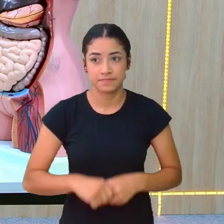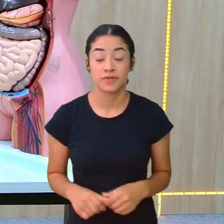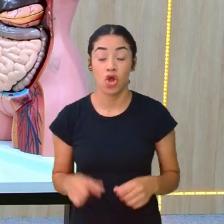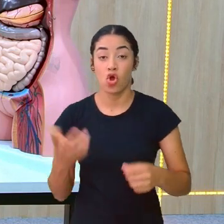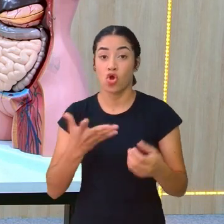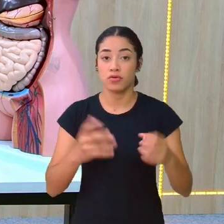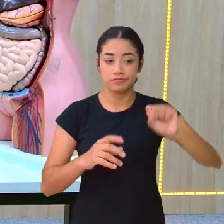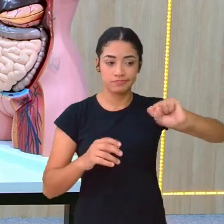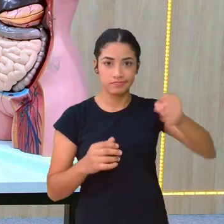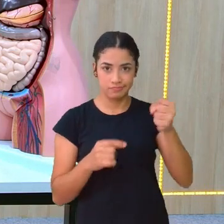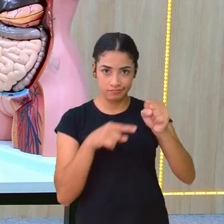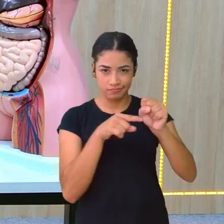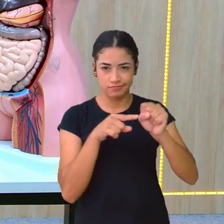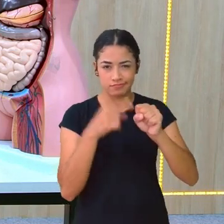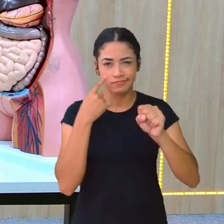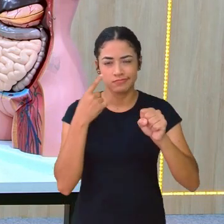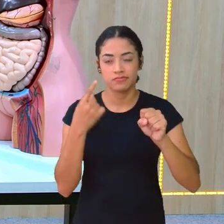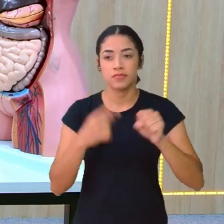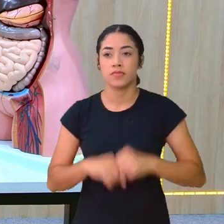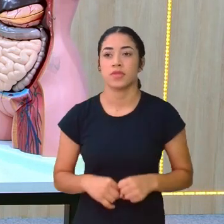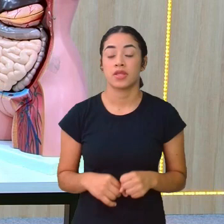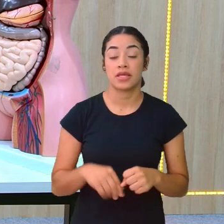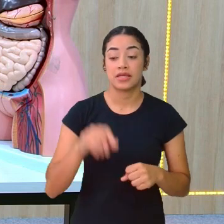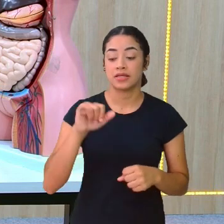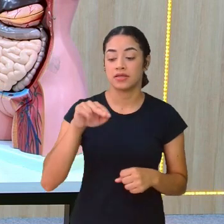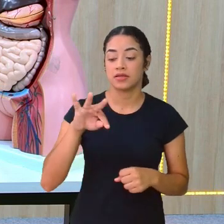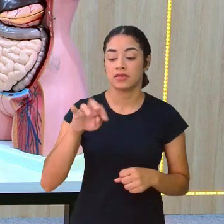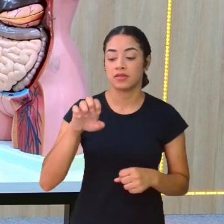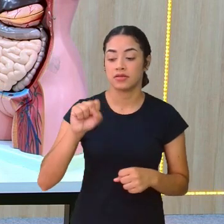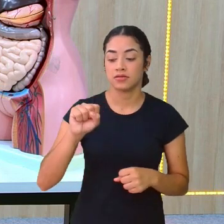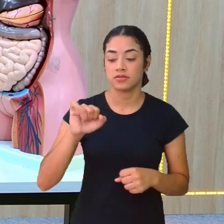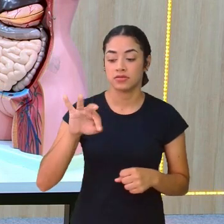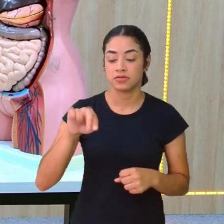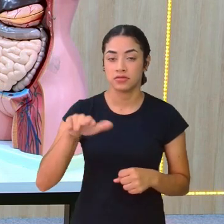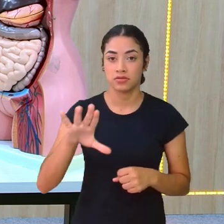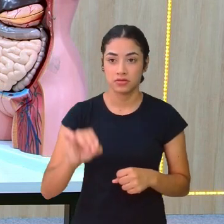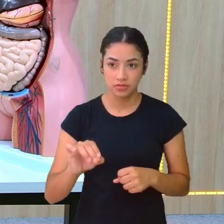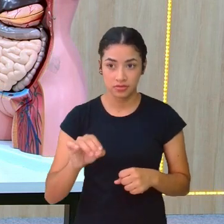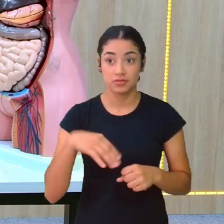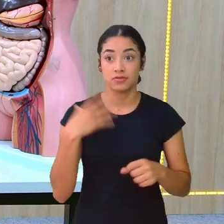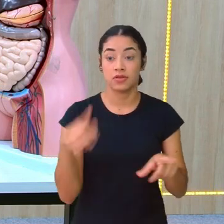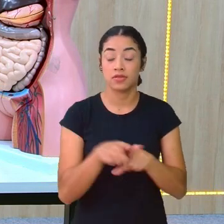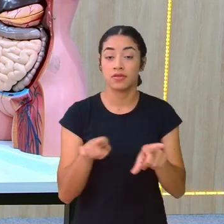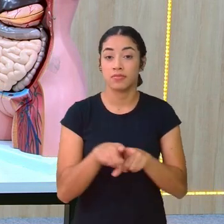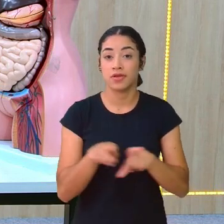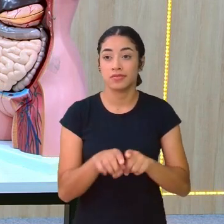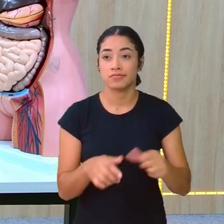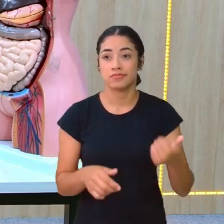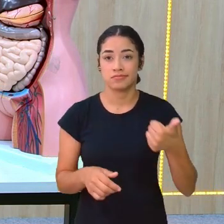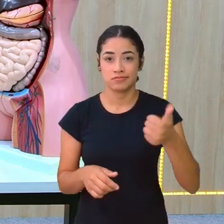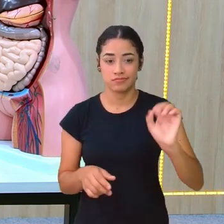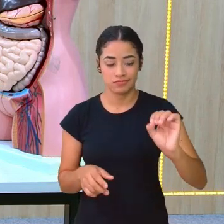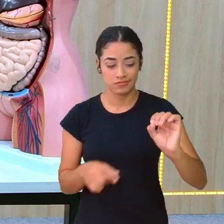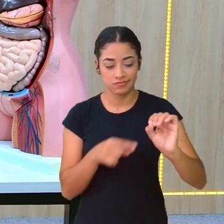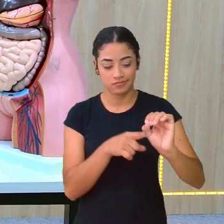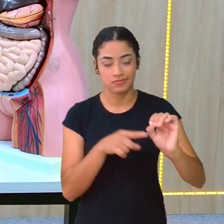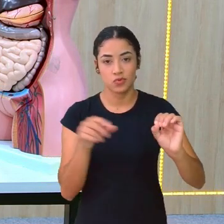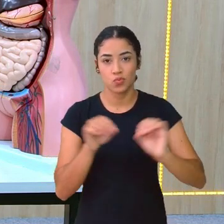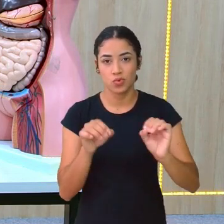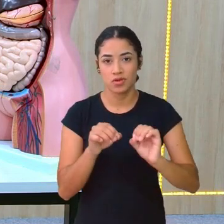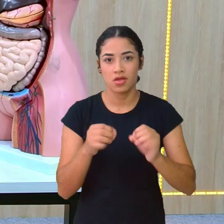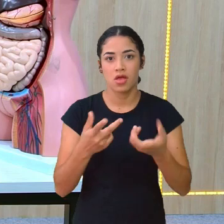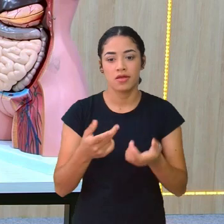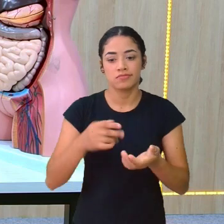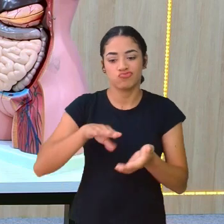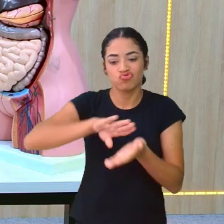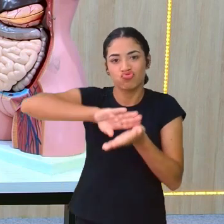o intestino delgado e o intestino grosso. E por fim, o reto e o ânus, que vai ajudar aí na eliminação.